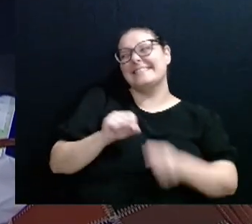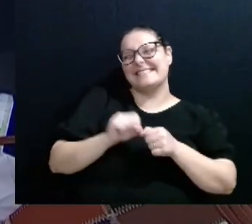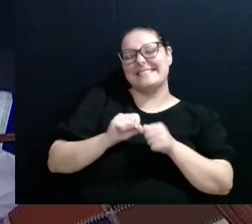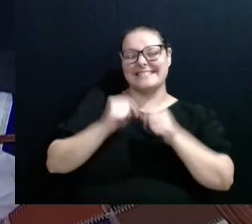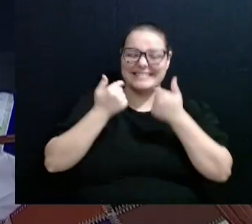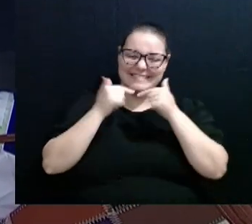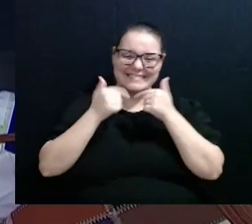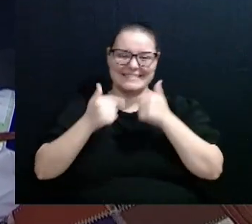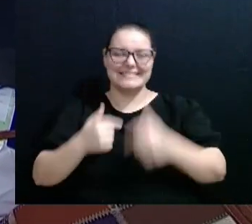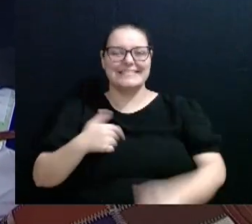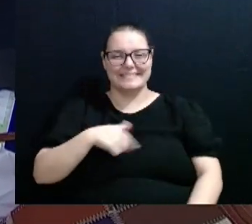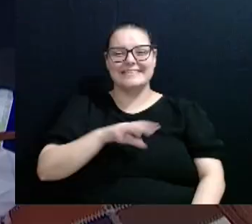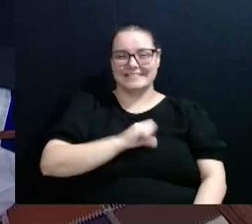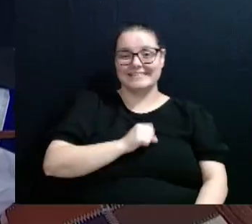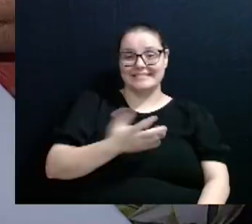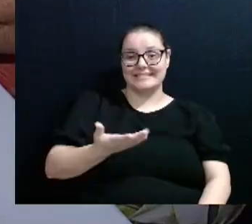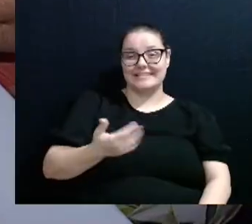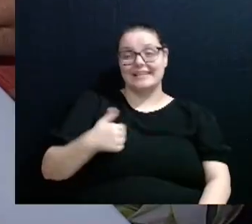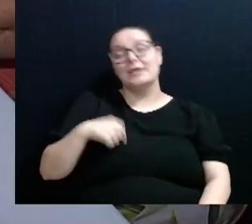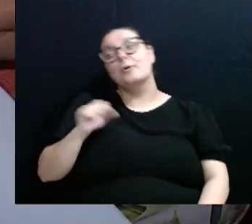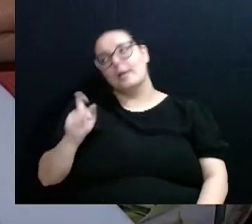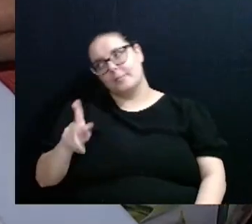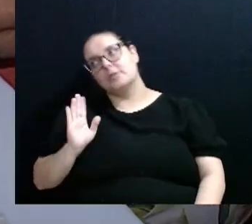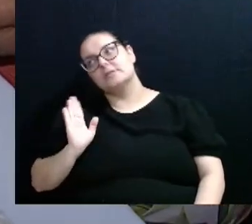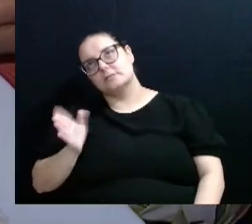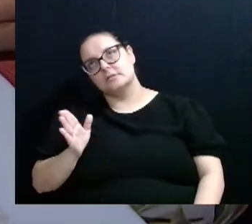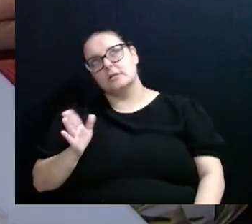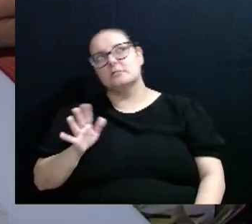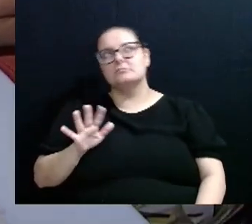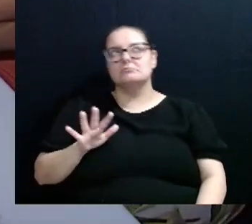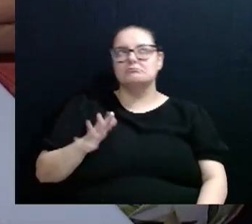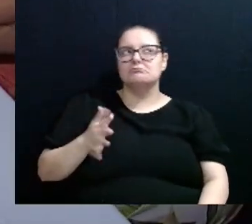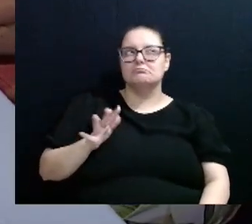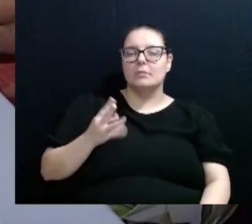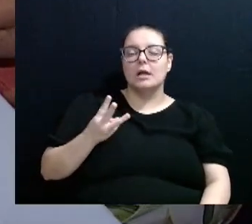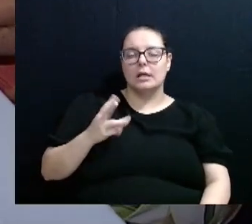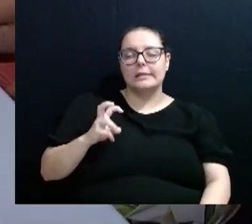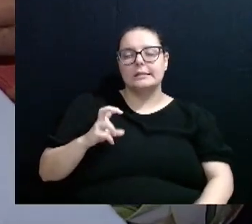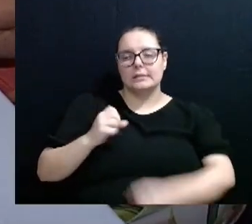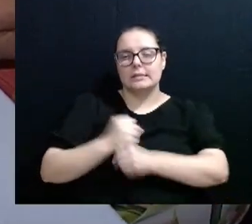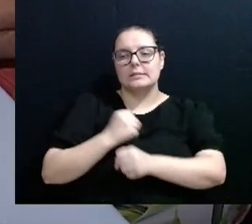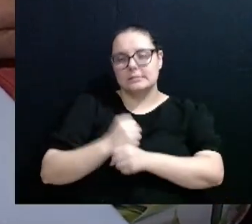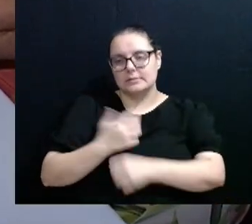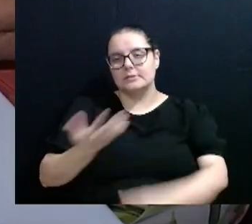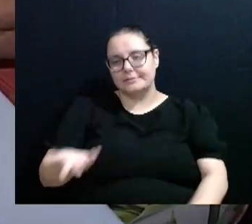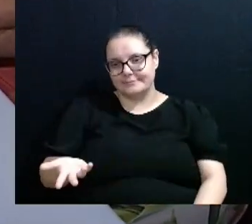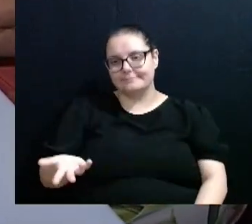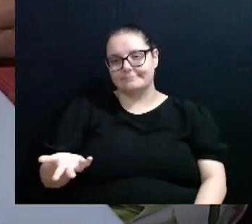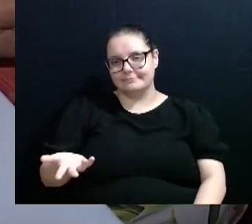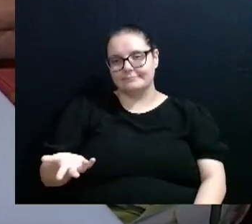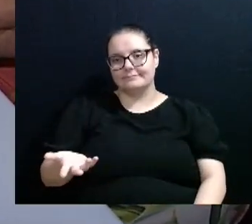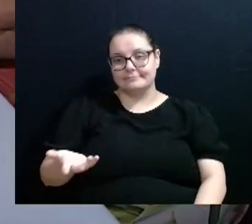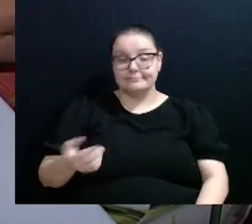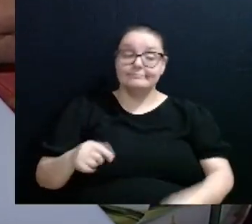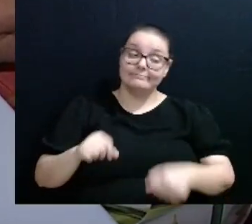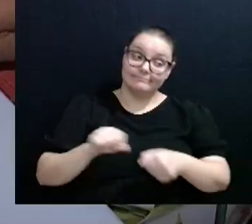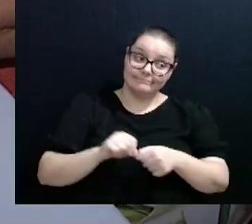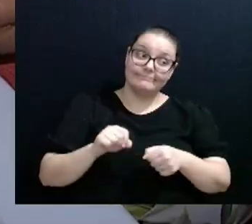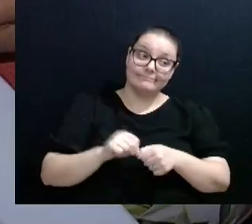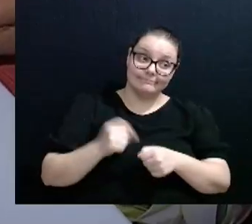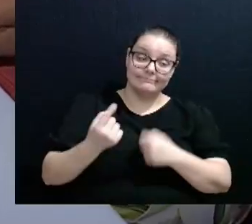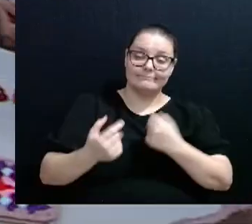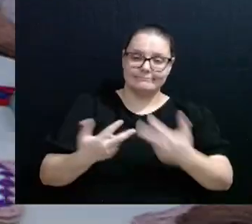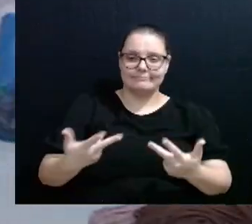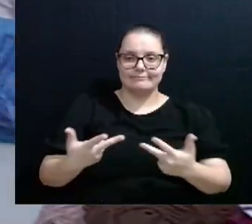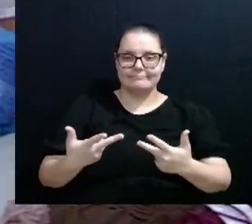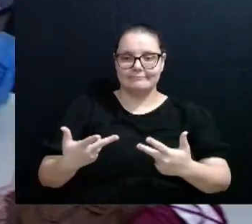gosto. Eu sou aposentada já há 35 anos e tenho que fazer alguma coisa, então vamos fazer alguma coisa